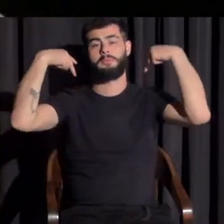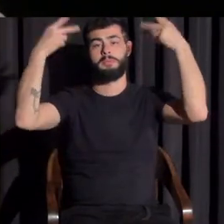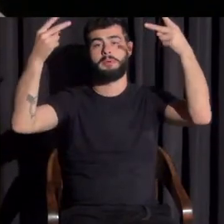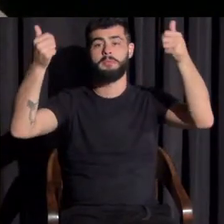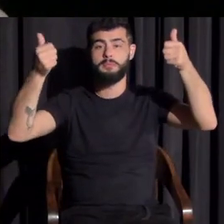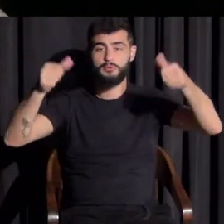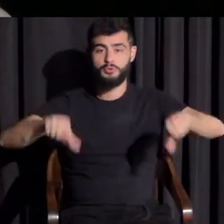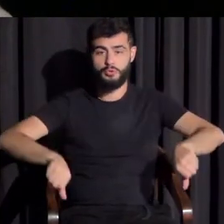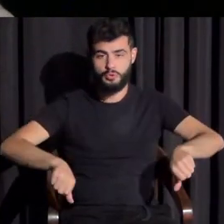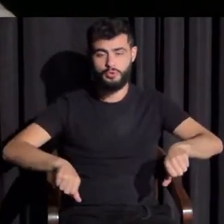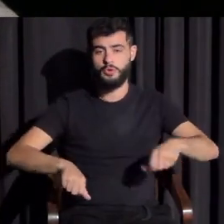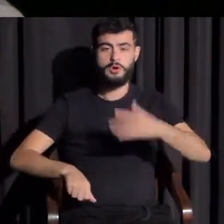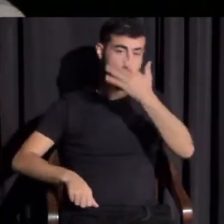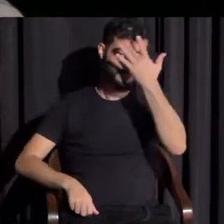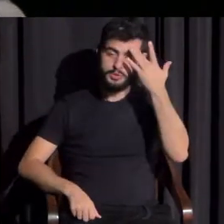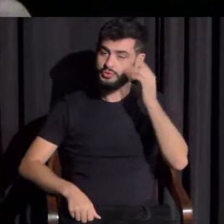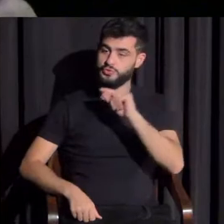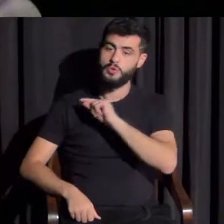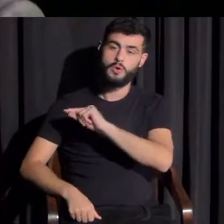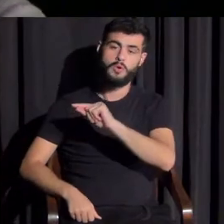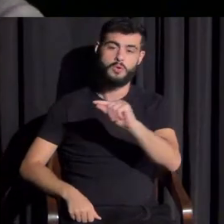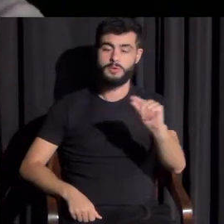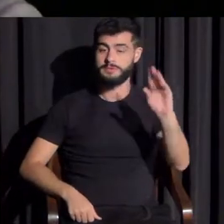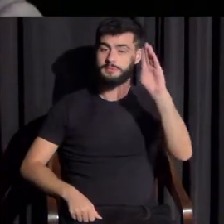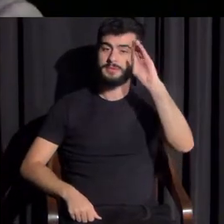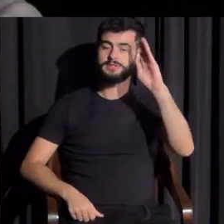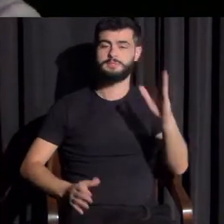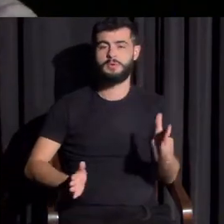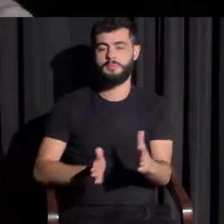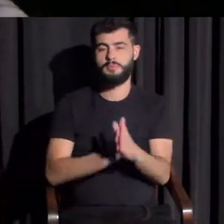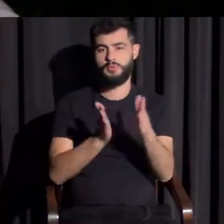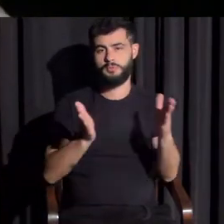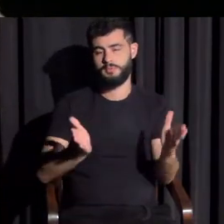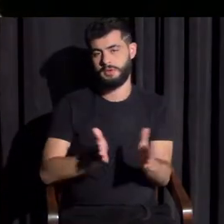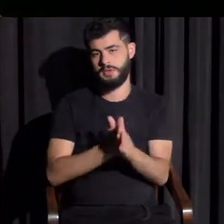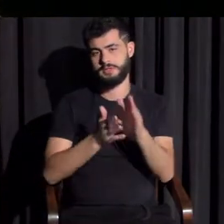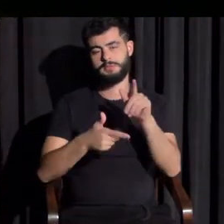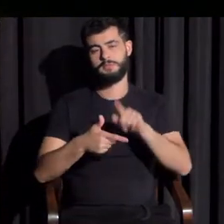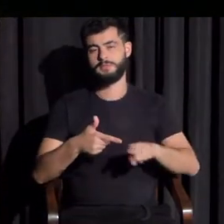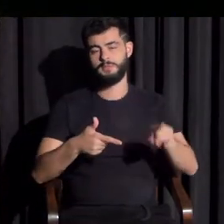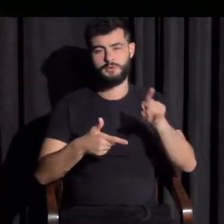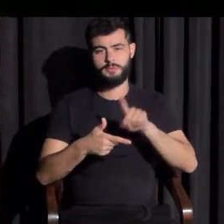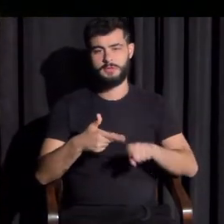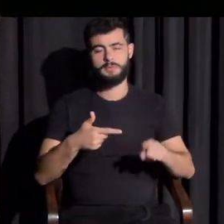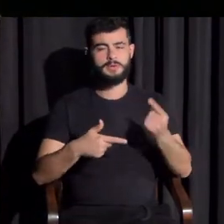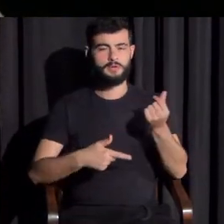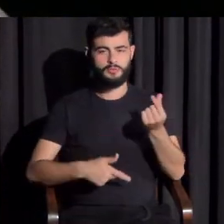pobreza e da crise econômica do país.